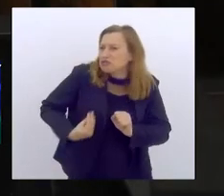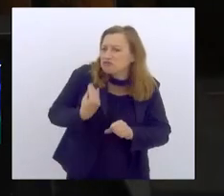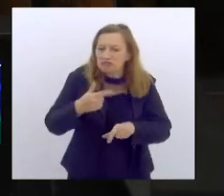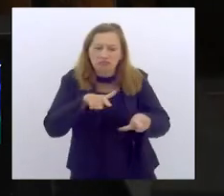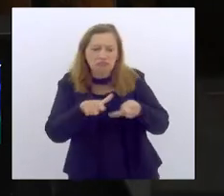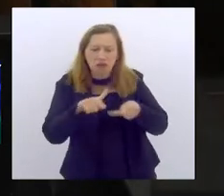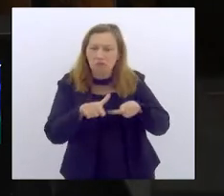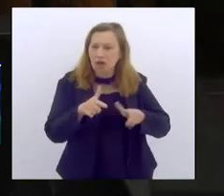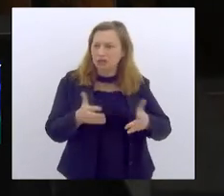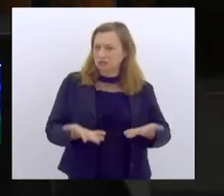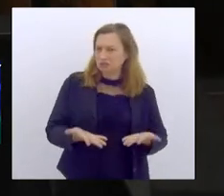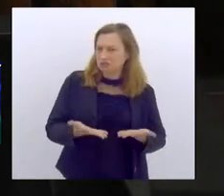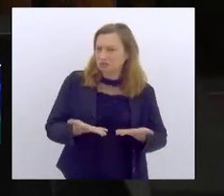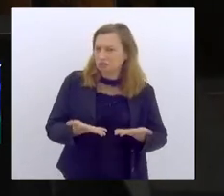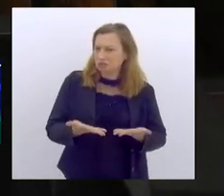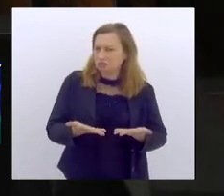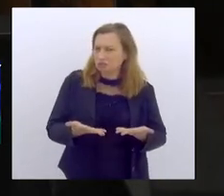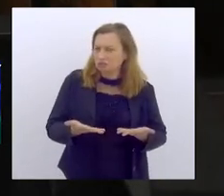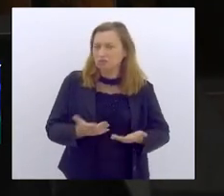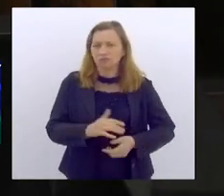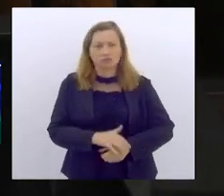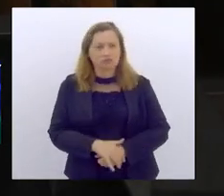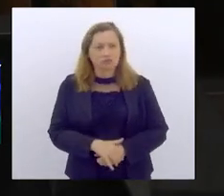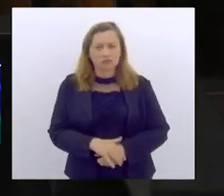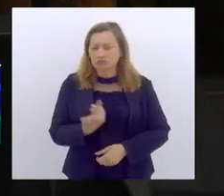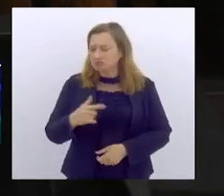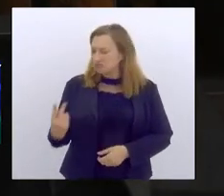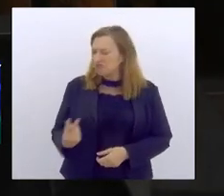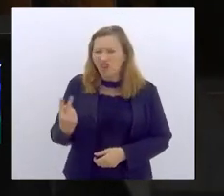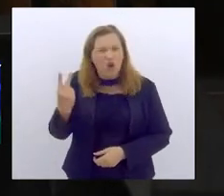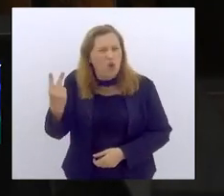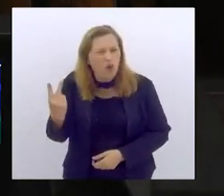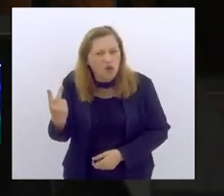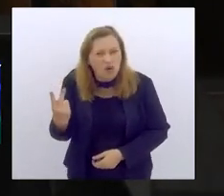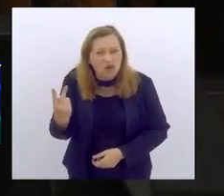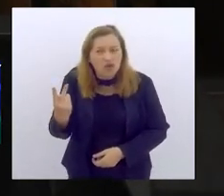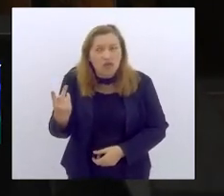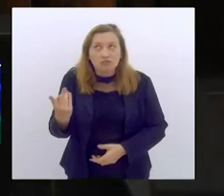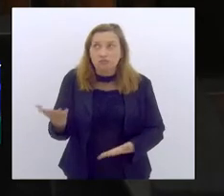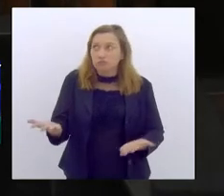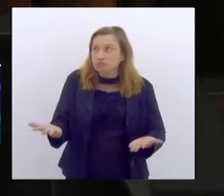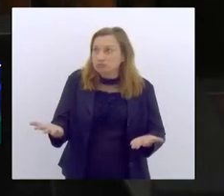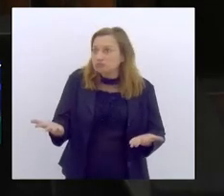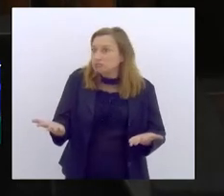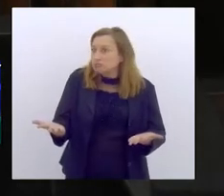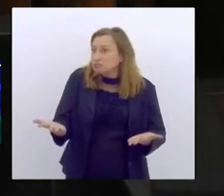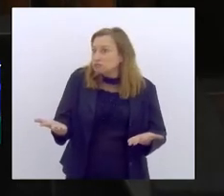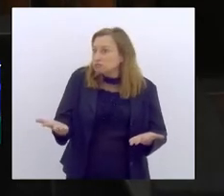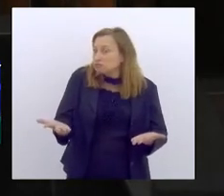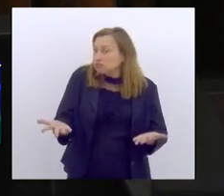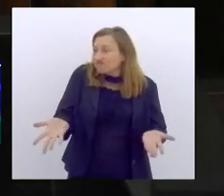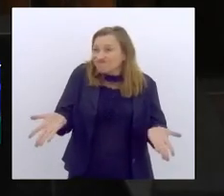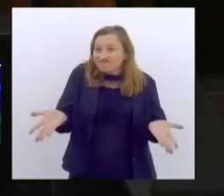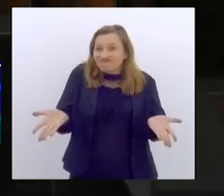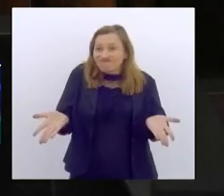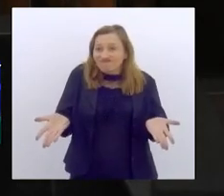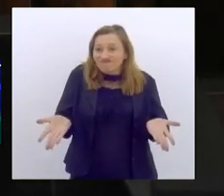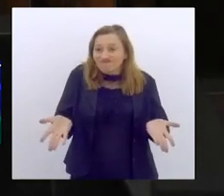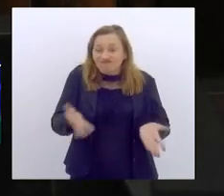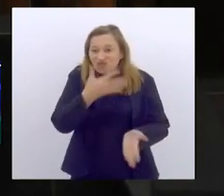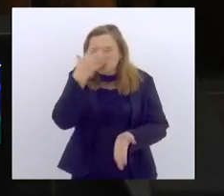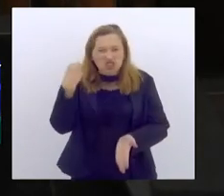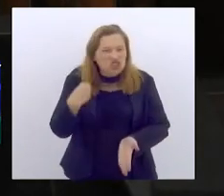trabalho não tivesse valor fosse uma população que